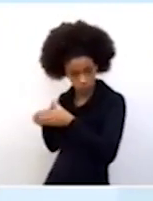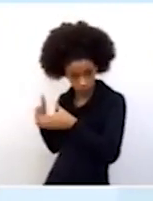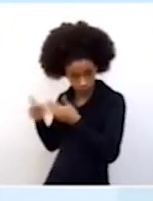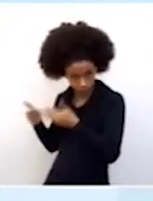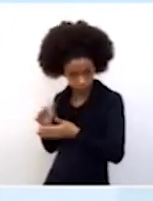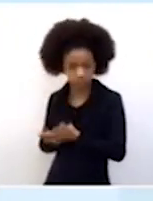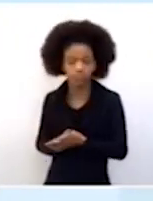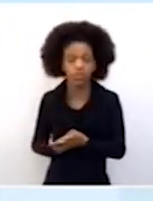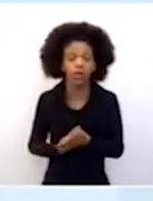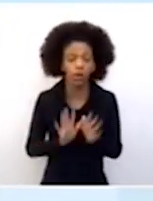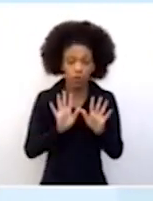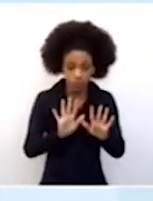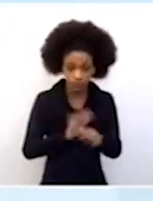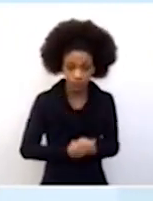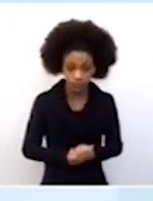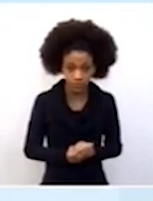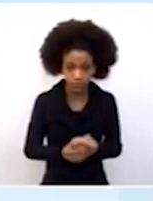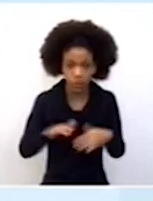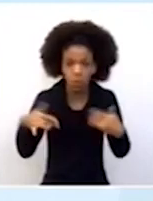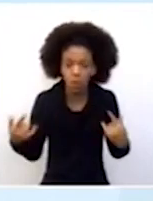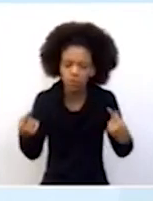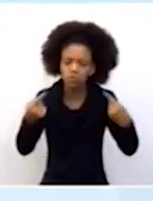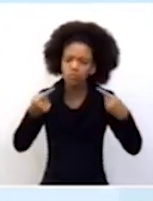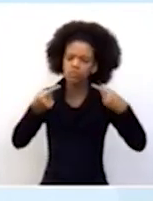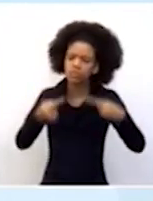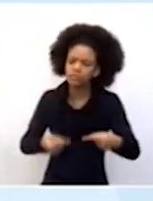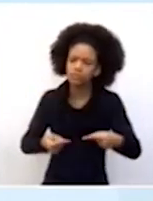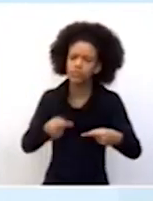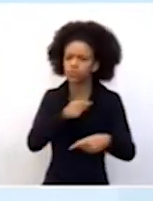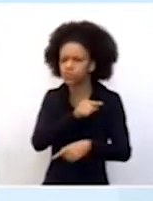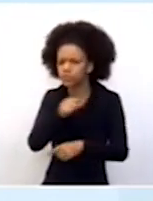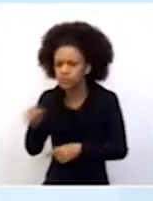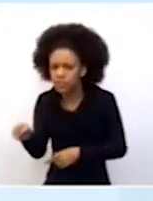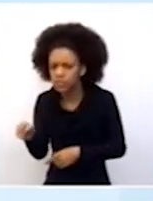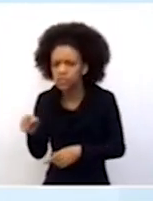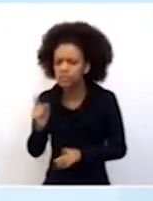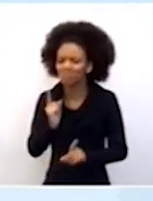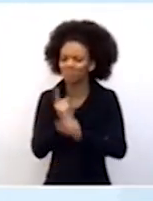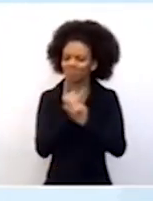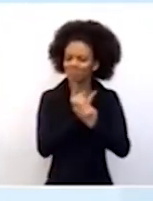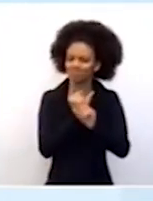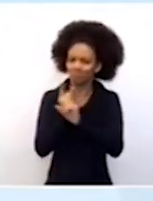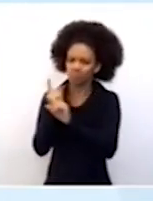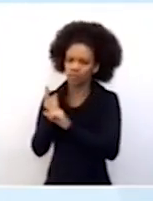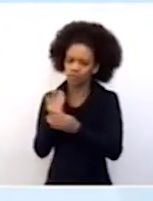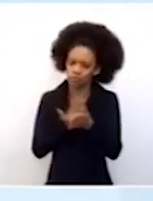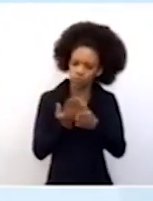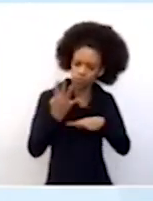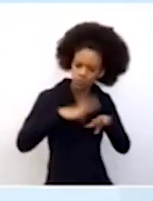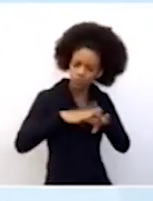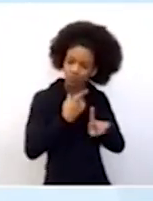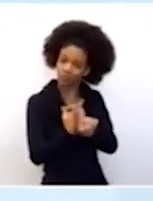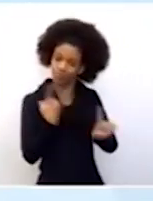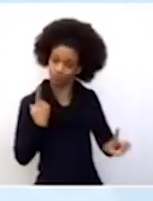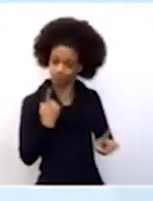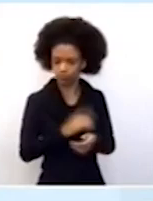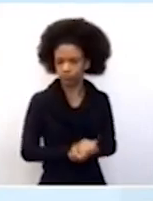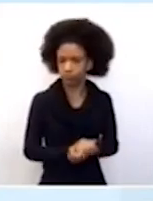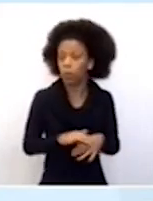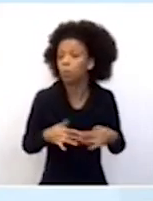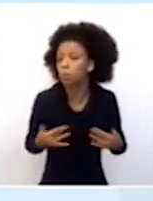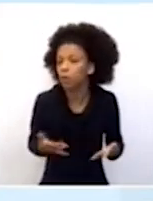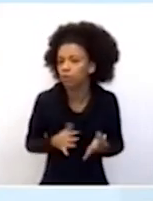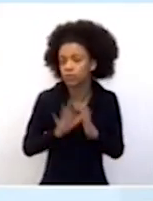primeira reflexão é a seguinte: quais são os desafios que você está encontrando no ensino de matemática à distância? Tá? Então,